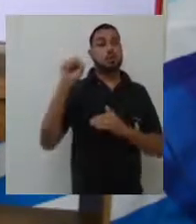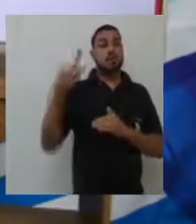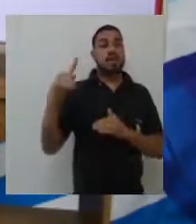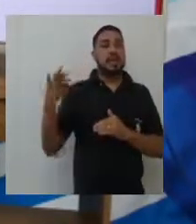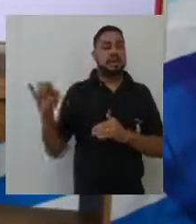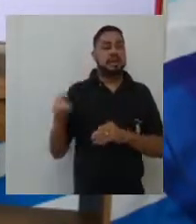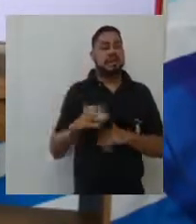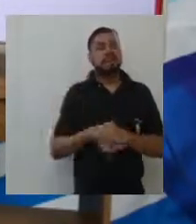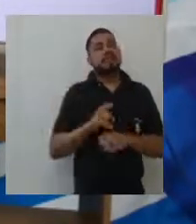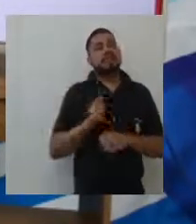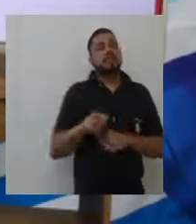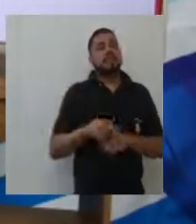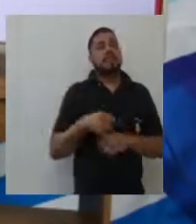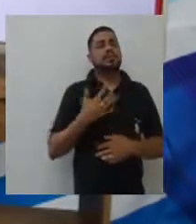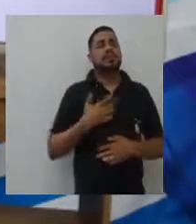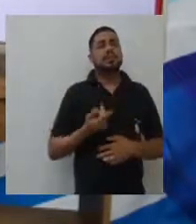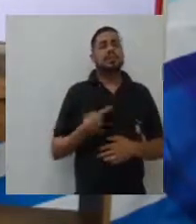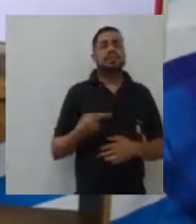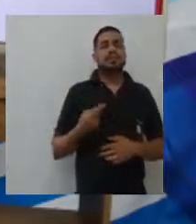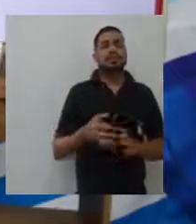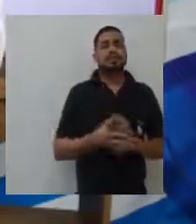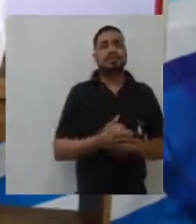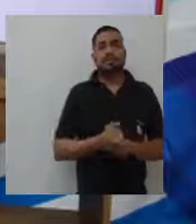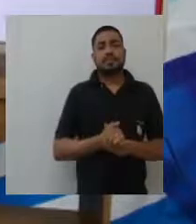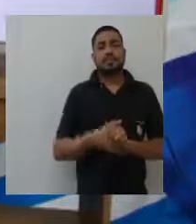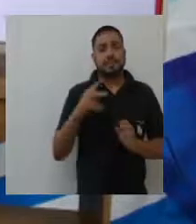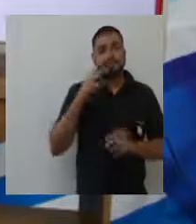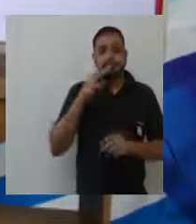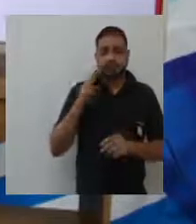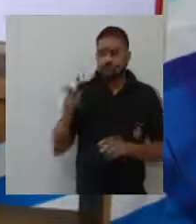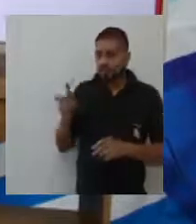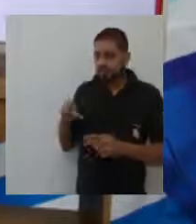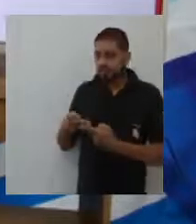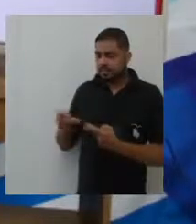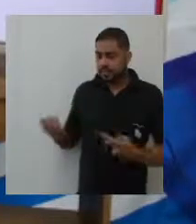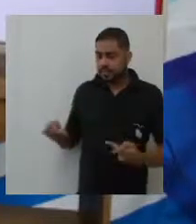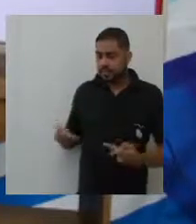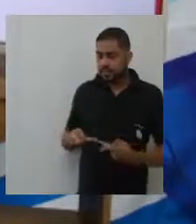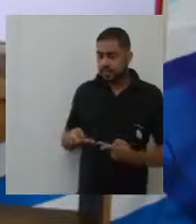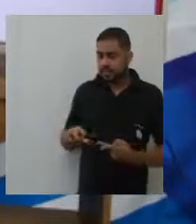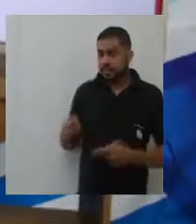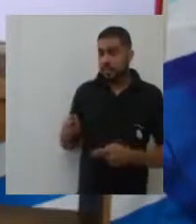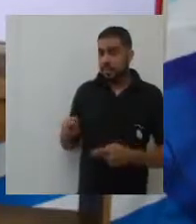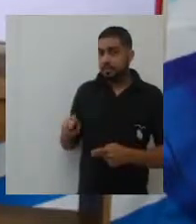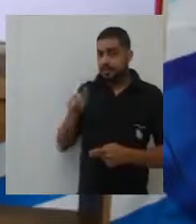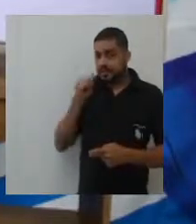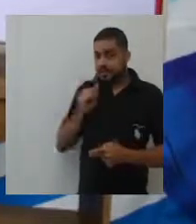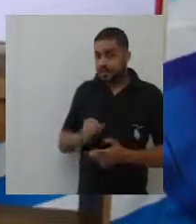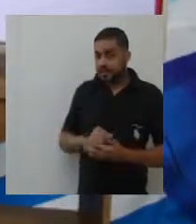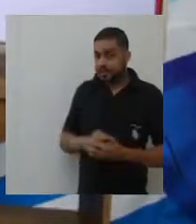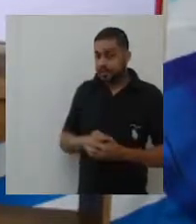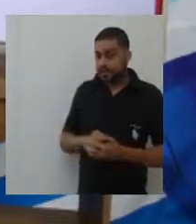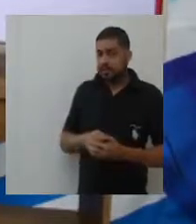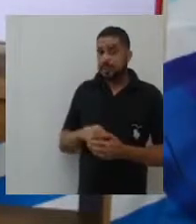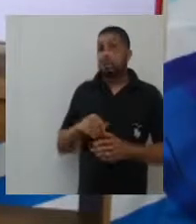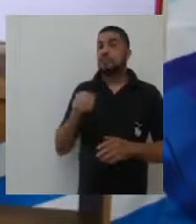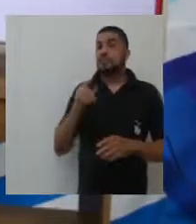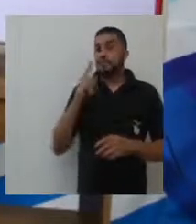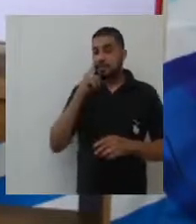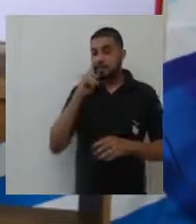instável. Aí, de repente, você olha para o prato da irmã e pega, presta muita atenção,